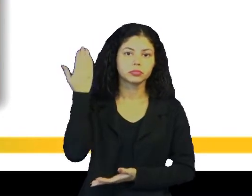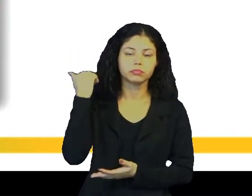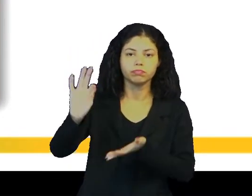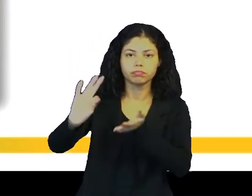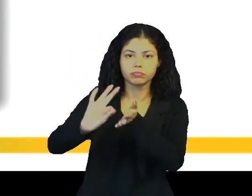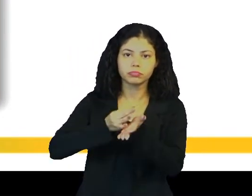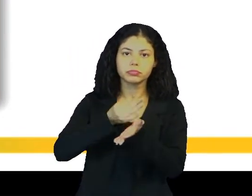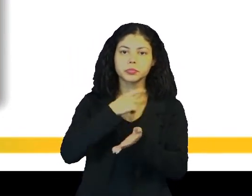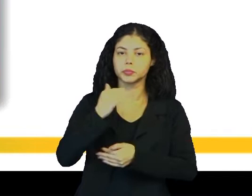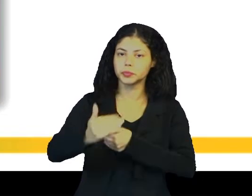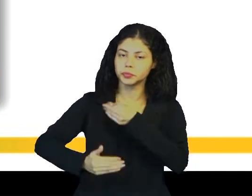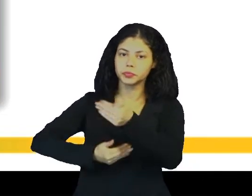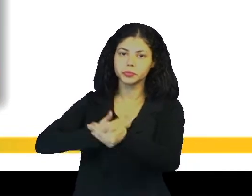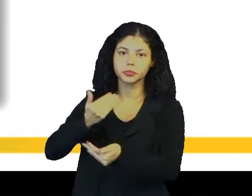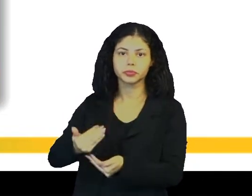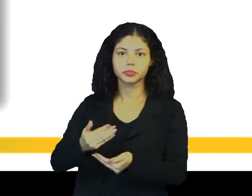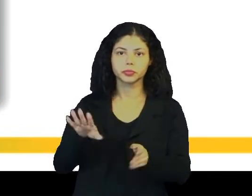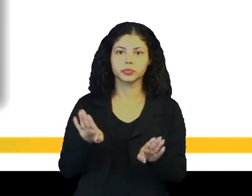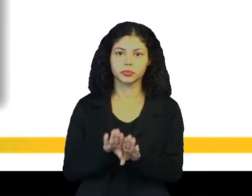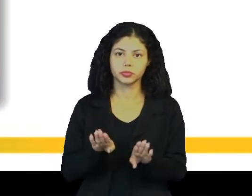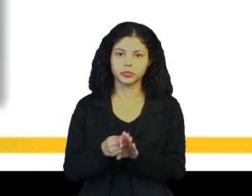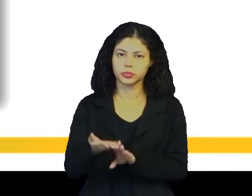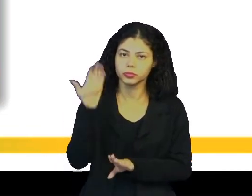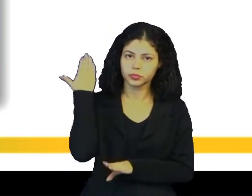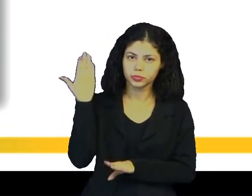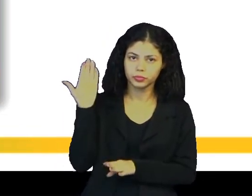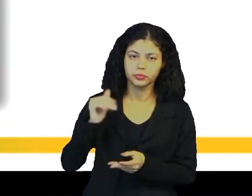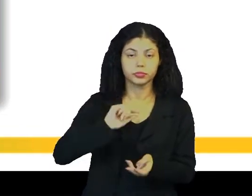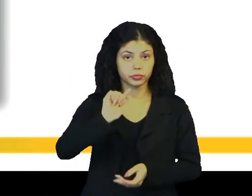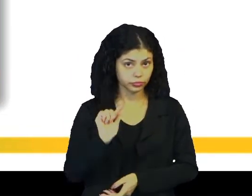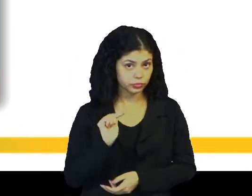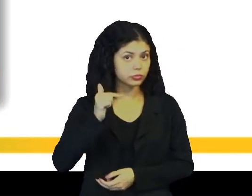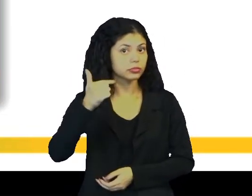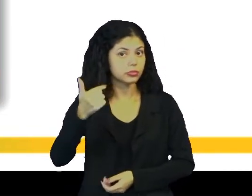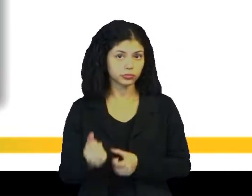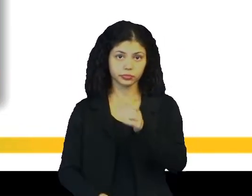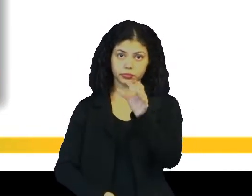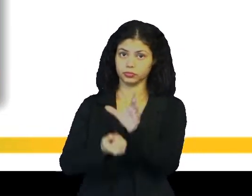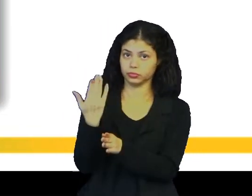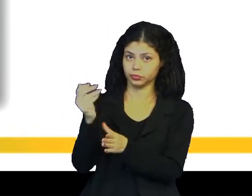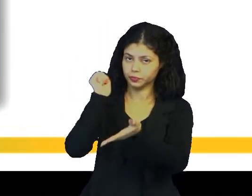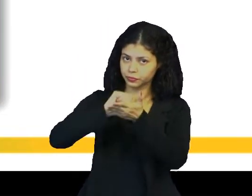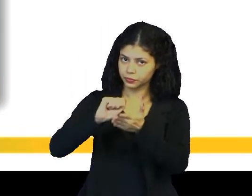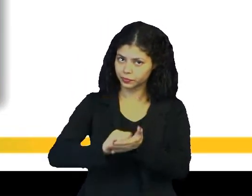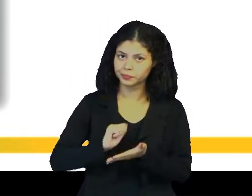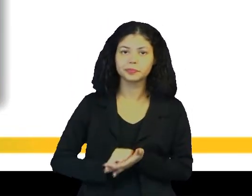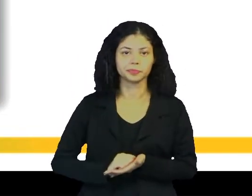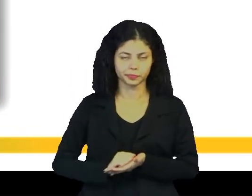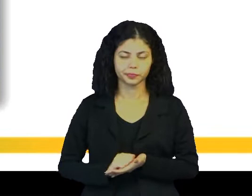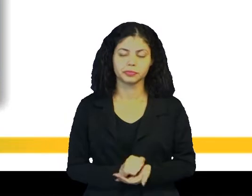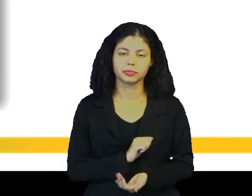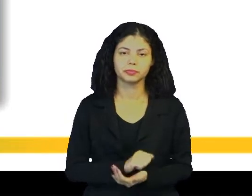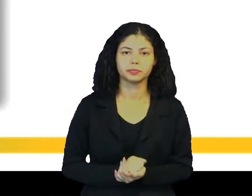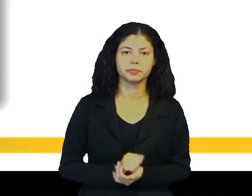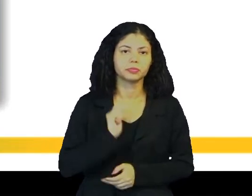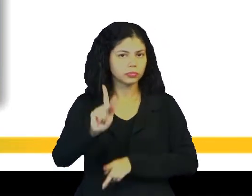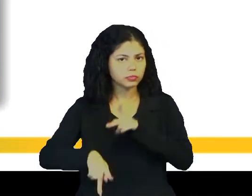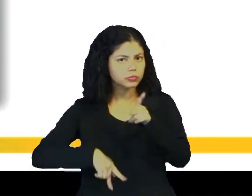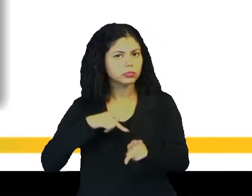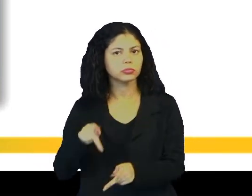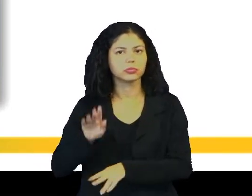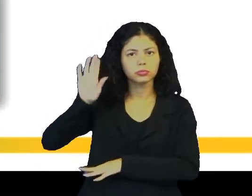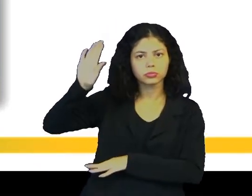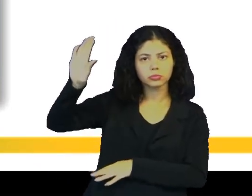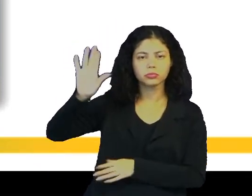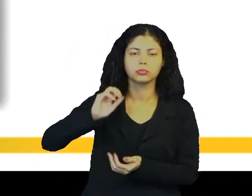artísticas desenvolvidas pelas civilizações antigas após a criação da escrita. As civilizações que